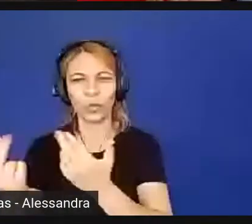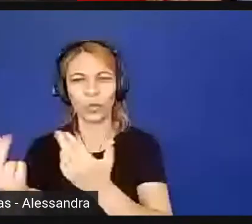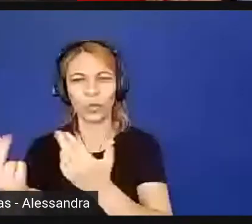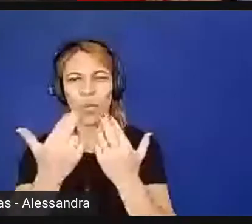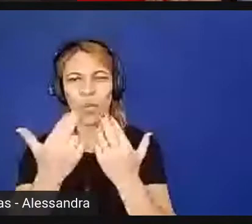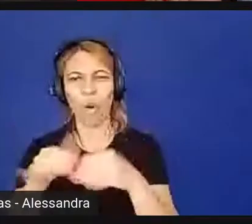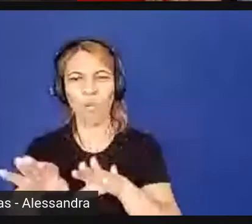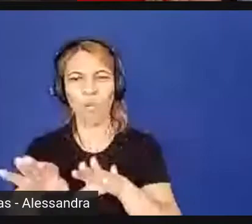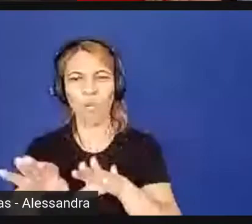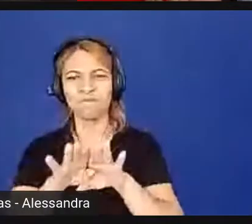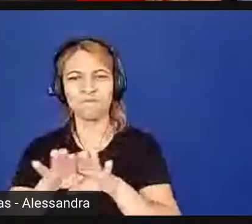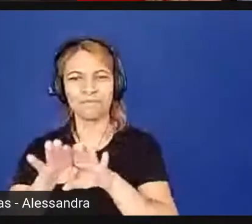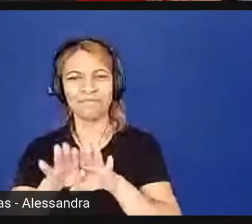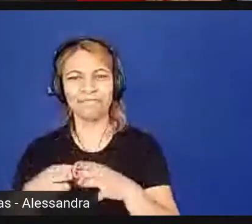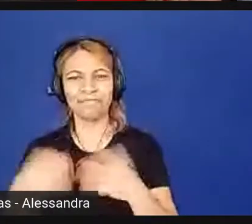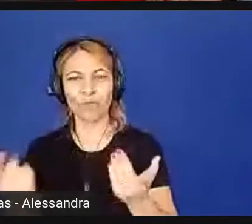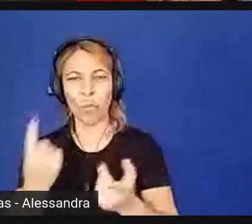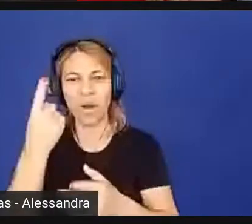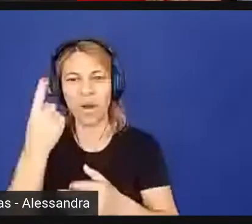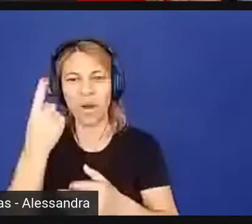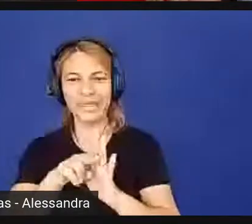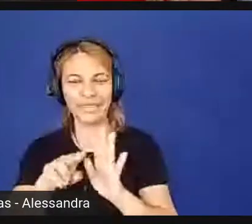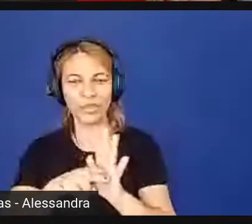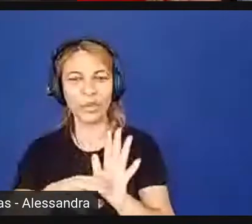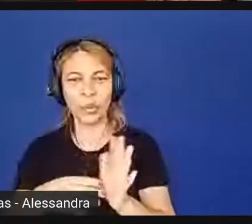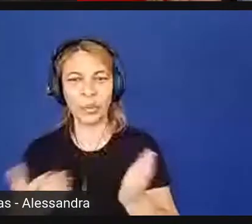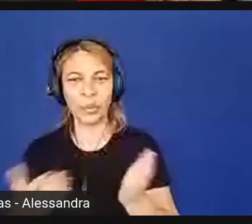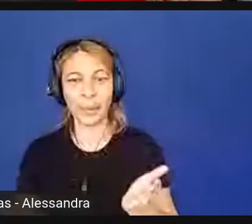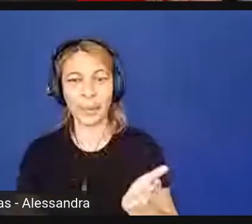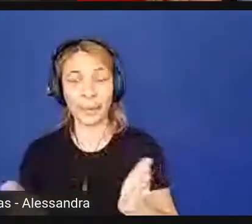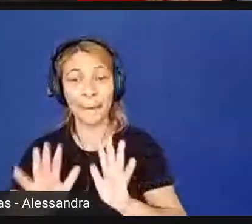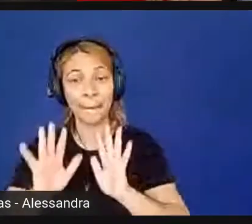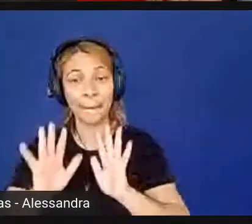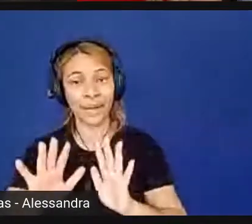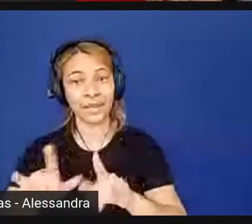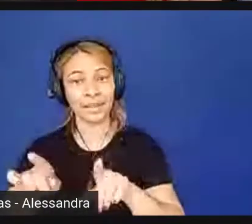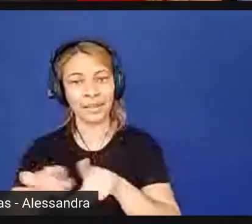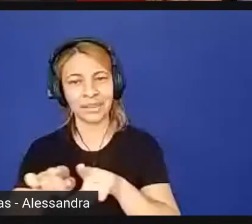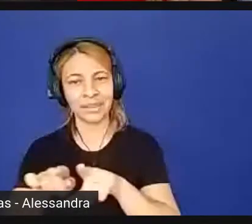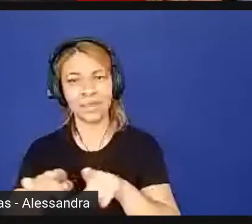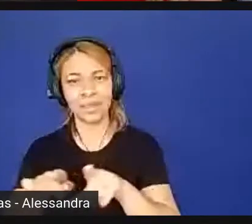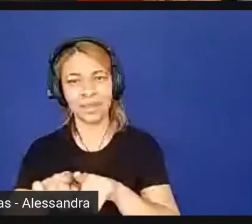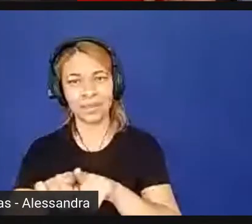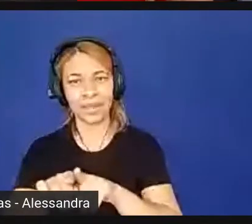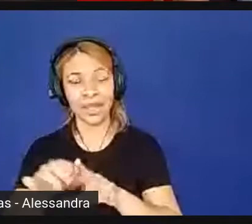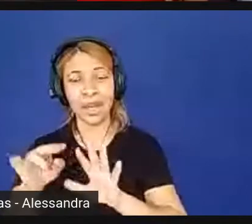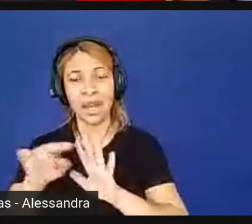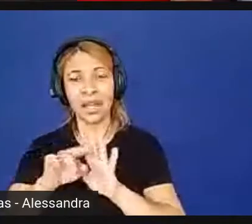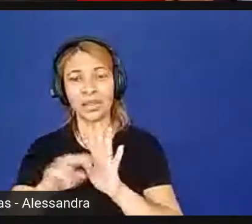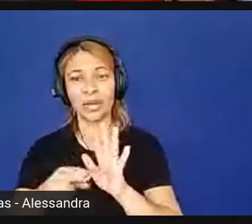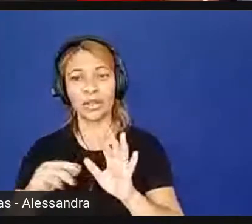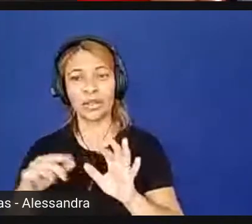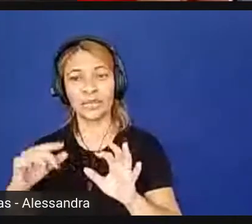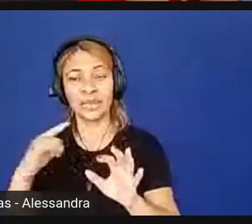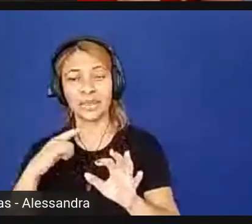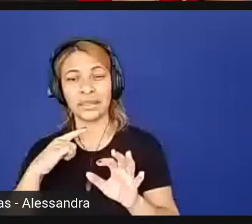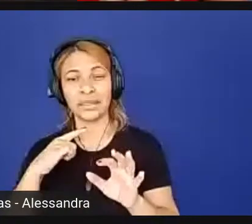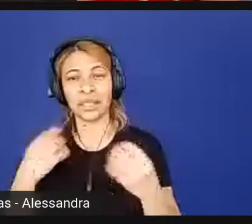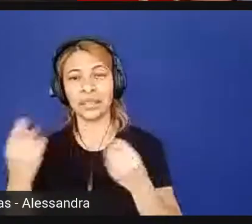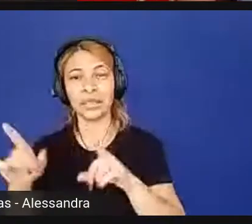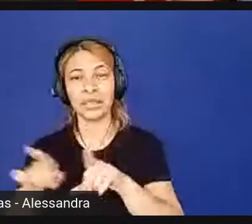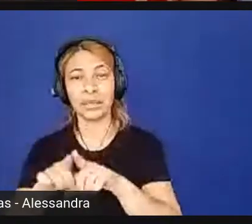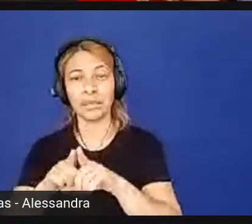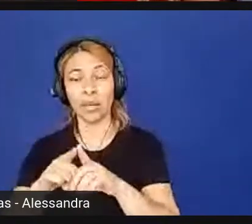numa norma que hoje é tão criticada. Por outro lado, a norma, do meu ponto de vista, ela tem também um